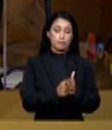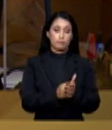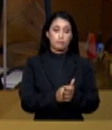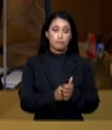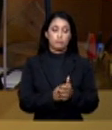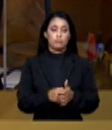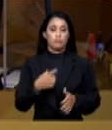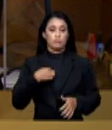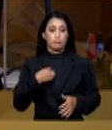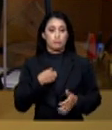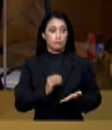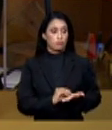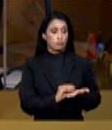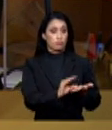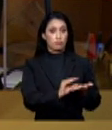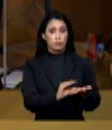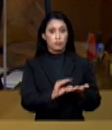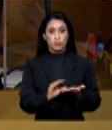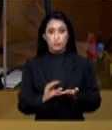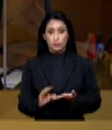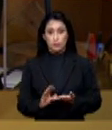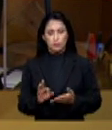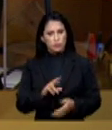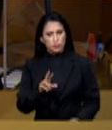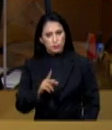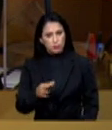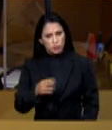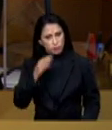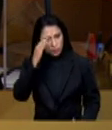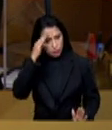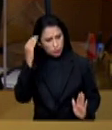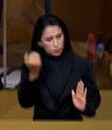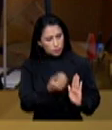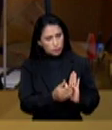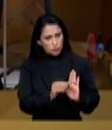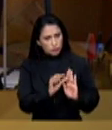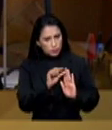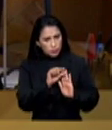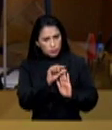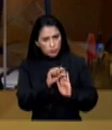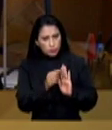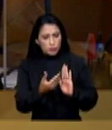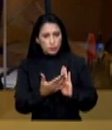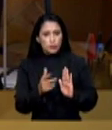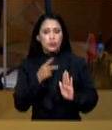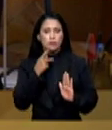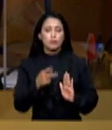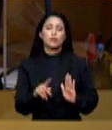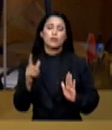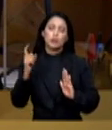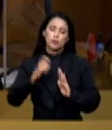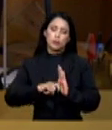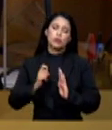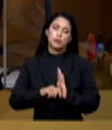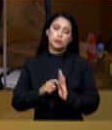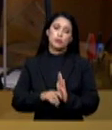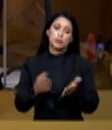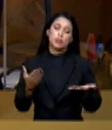transferências voluntárias para o ente que não Observe o disposto no caput no que se refere aos impostos